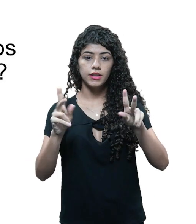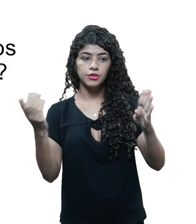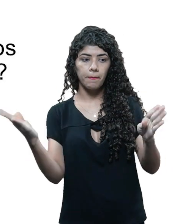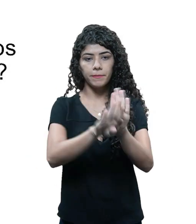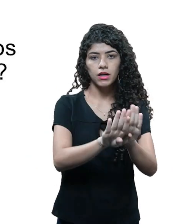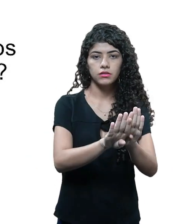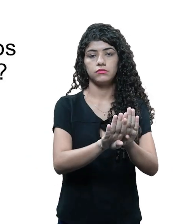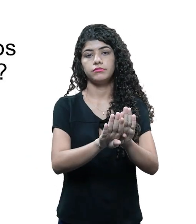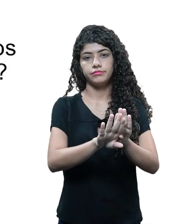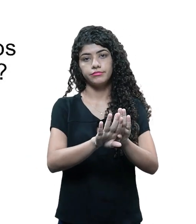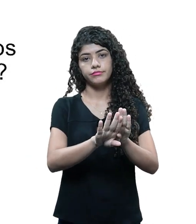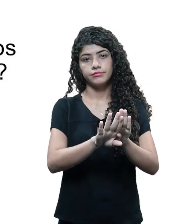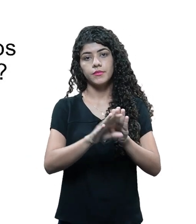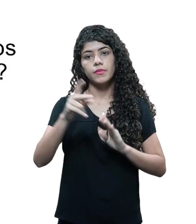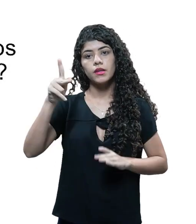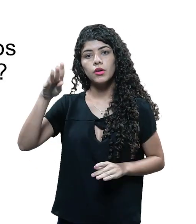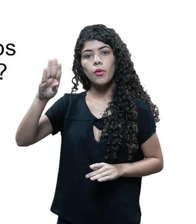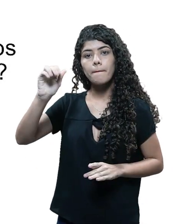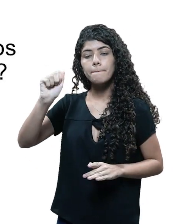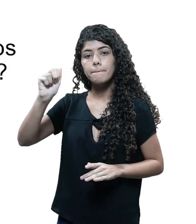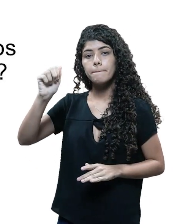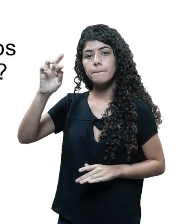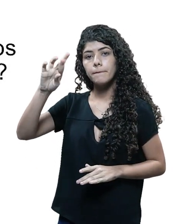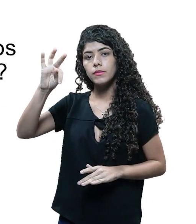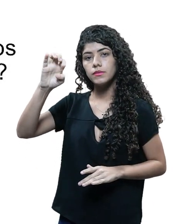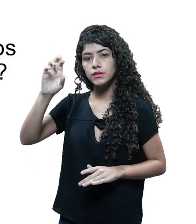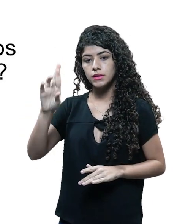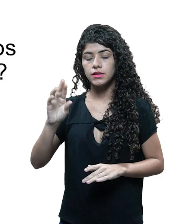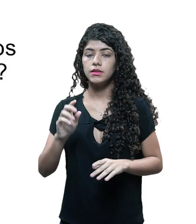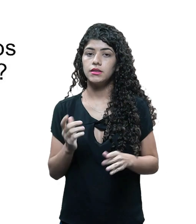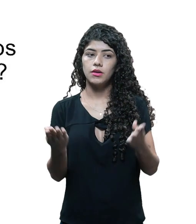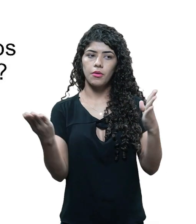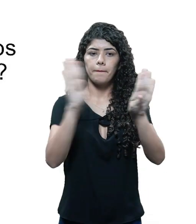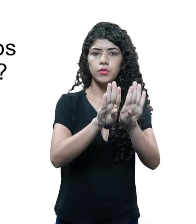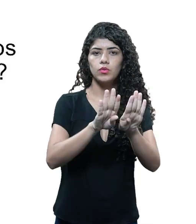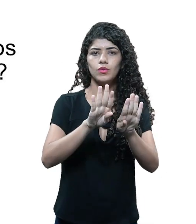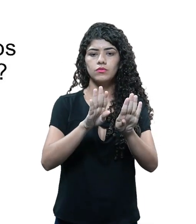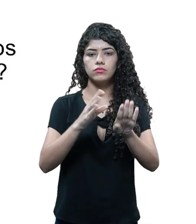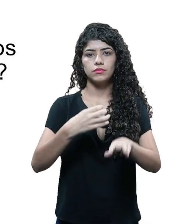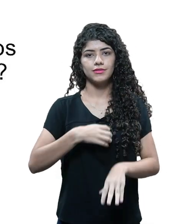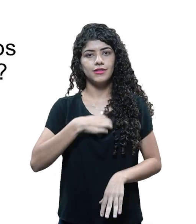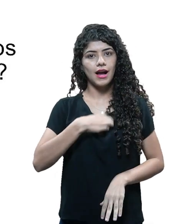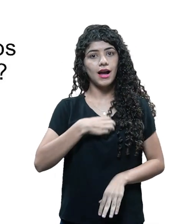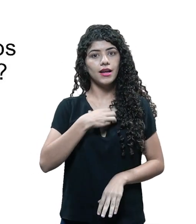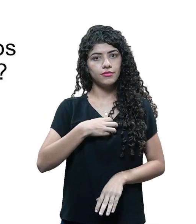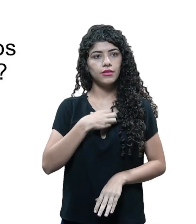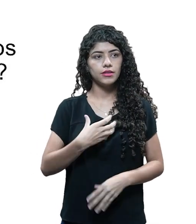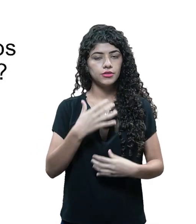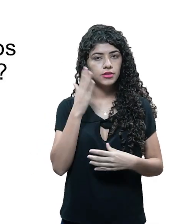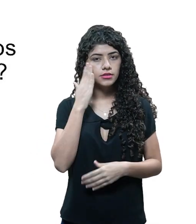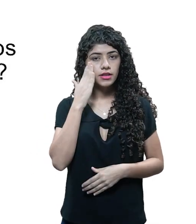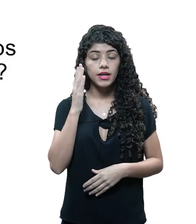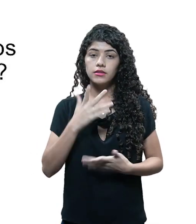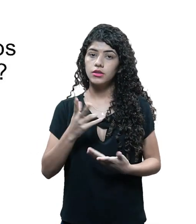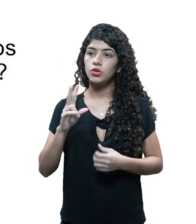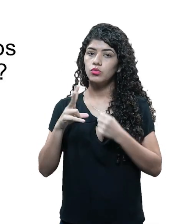bate a porta, em comparação com se o personagem fecha a porta, parece que quando ele bate, ele está com mais raiva. Então,